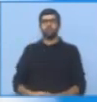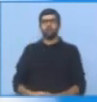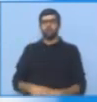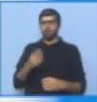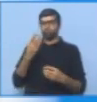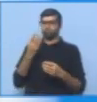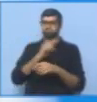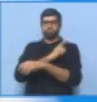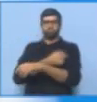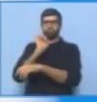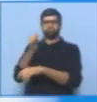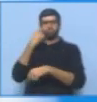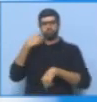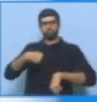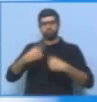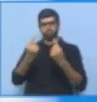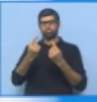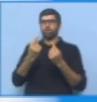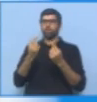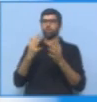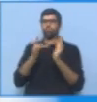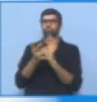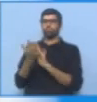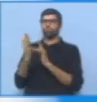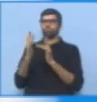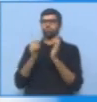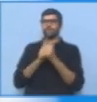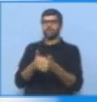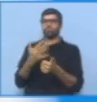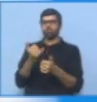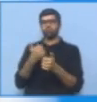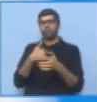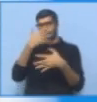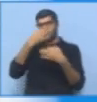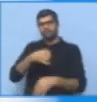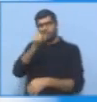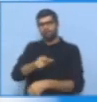sua glória e os discípulos acreditaram nele.